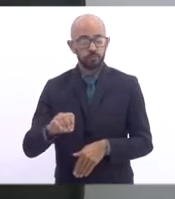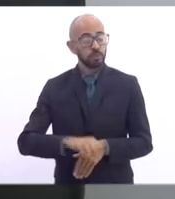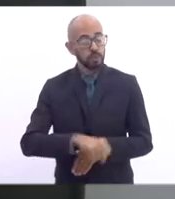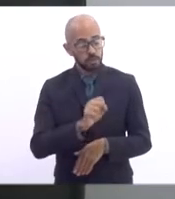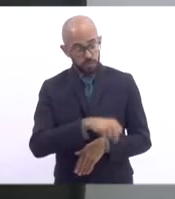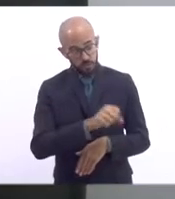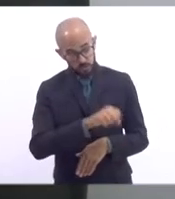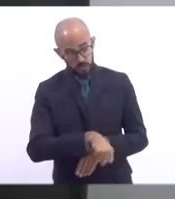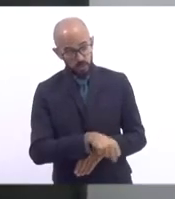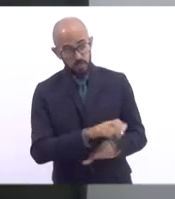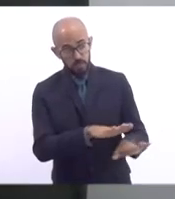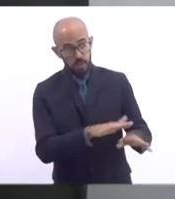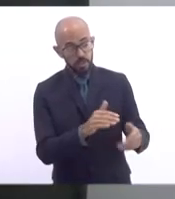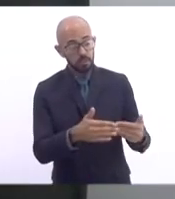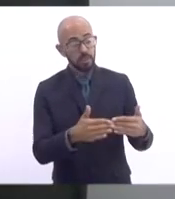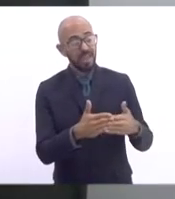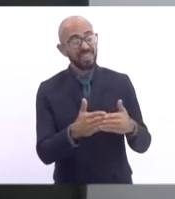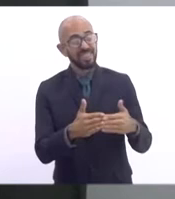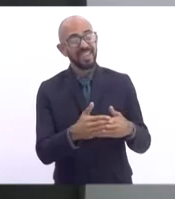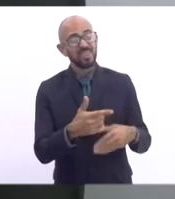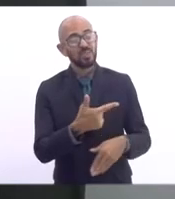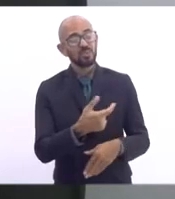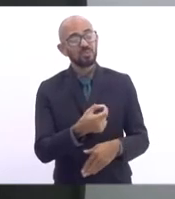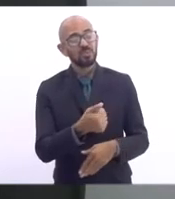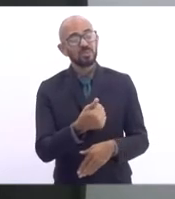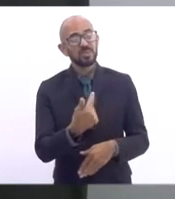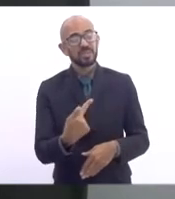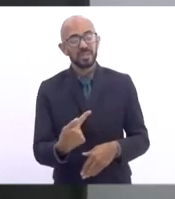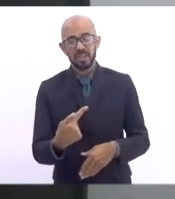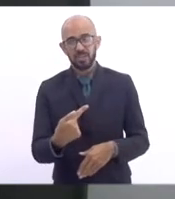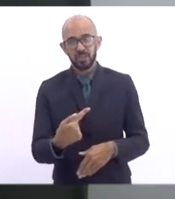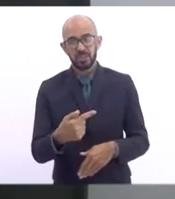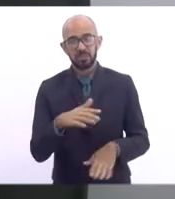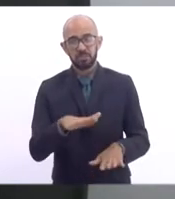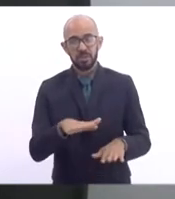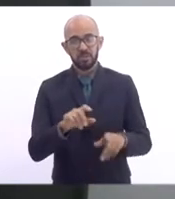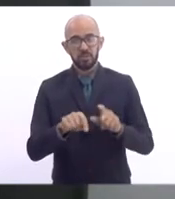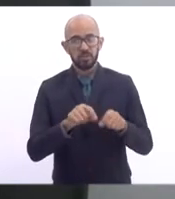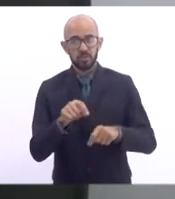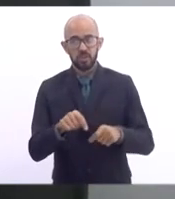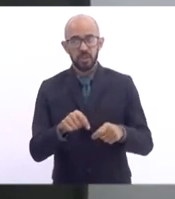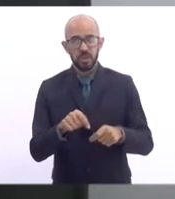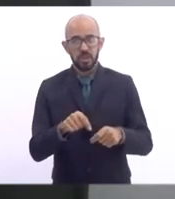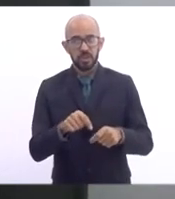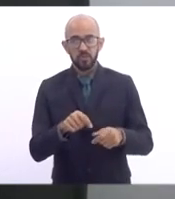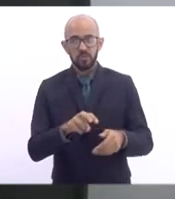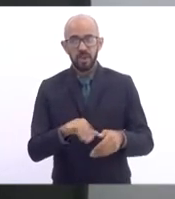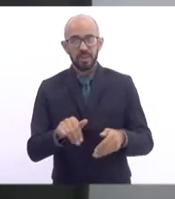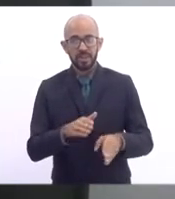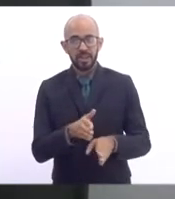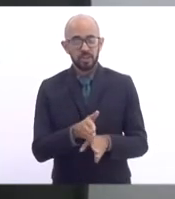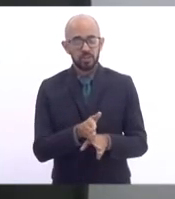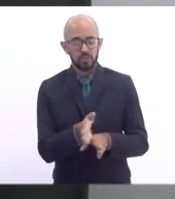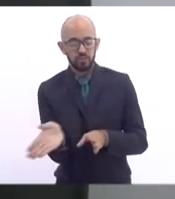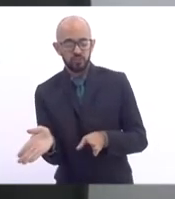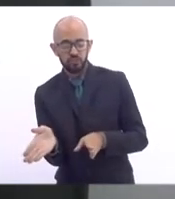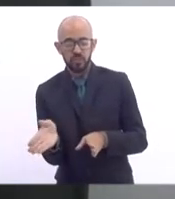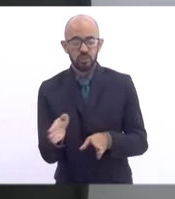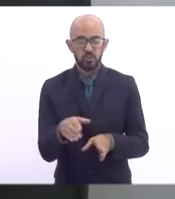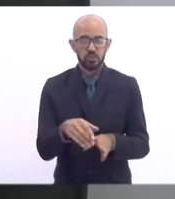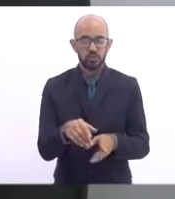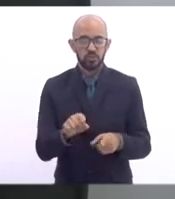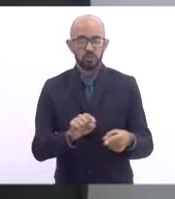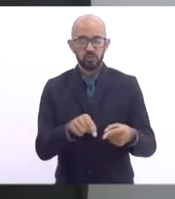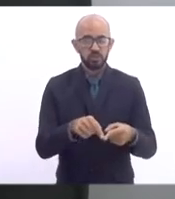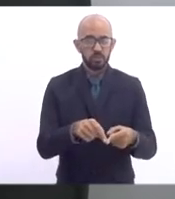no período até 1717 não vai ter finalidade porque entrou